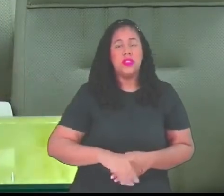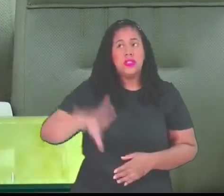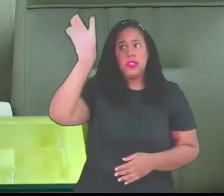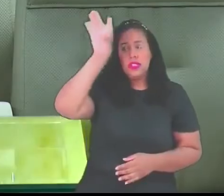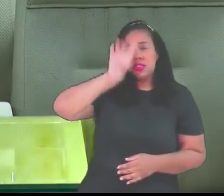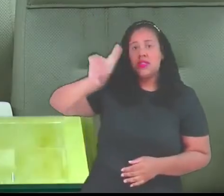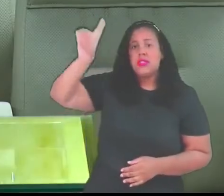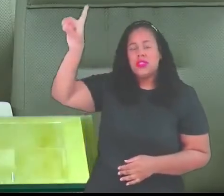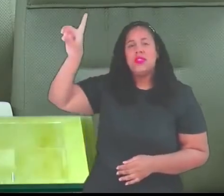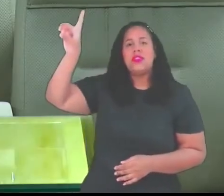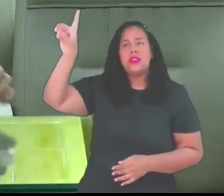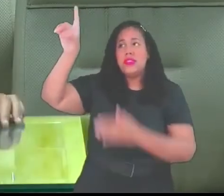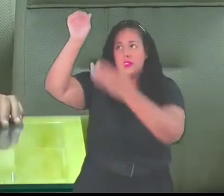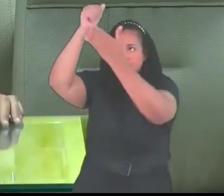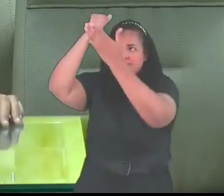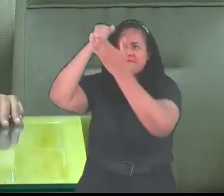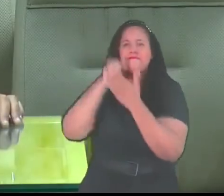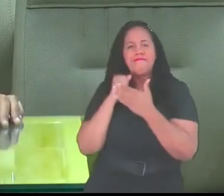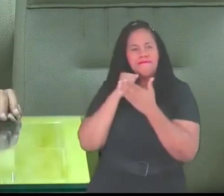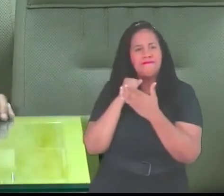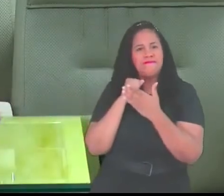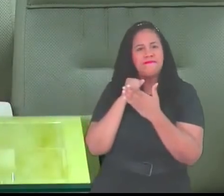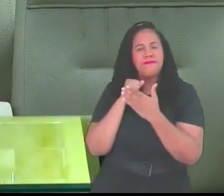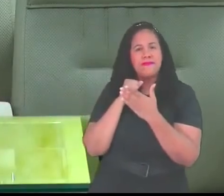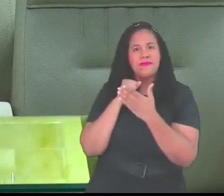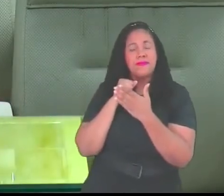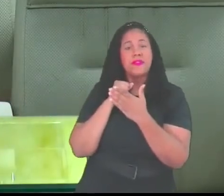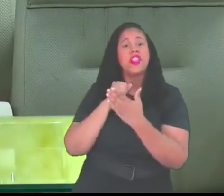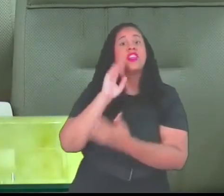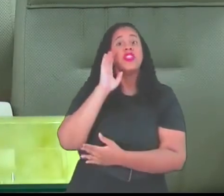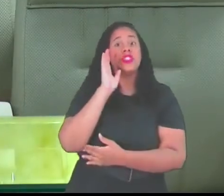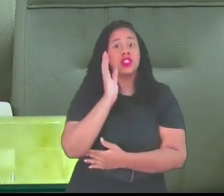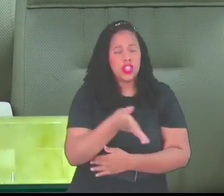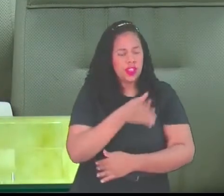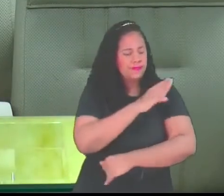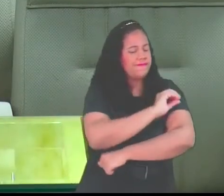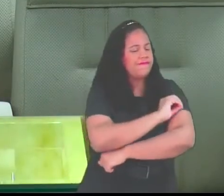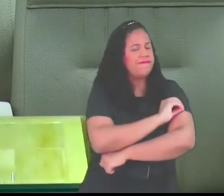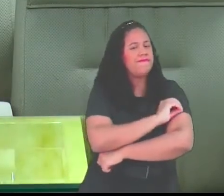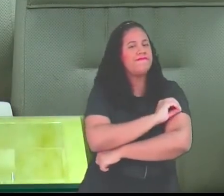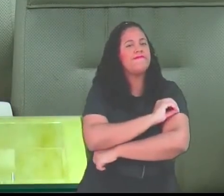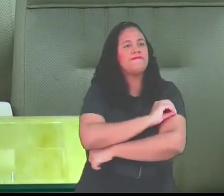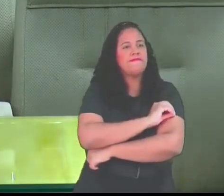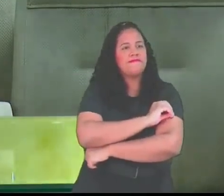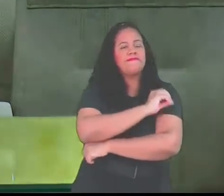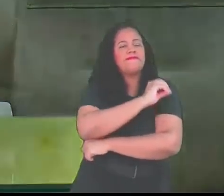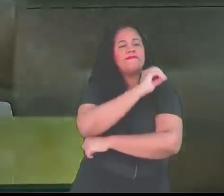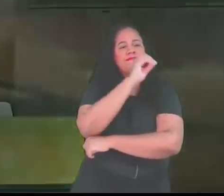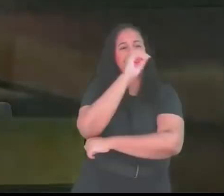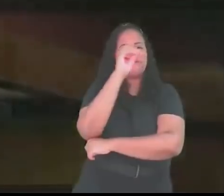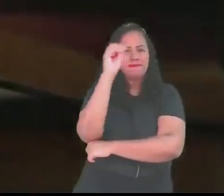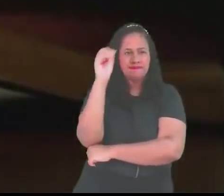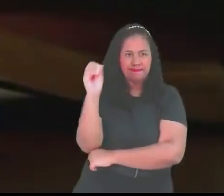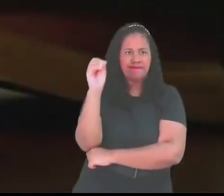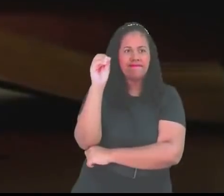Deus a ajudará já ao romper da manhã.